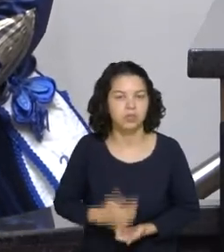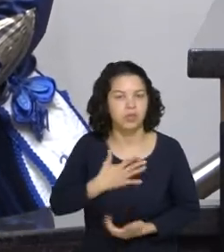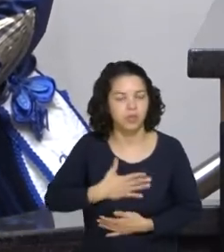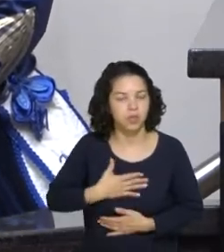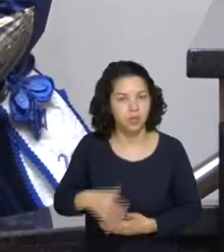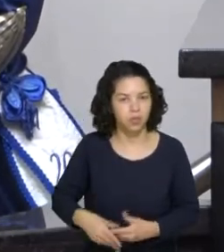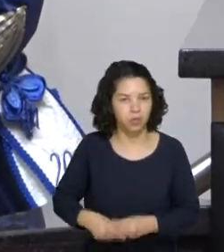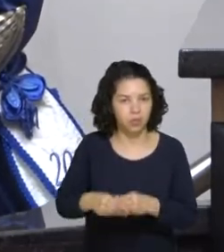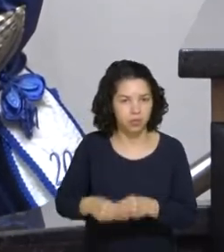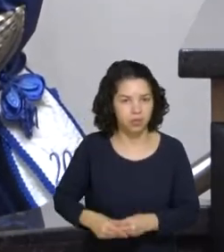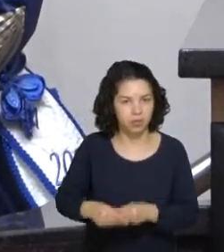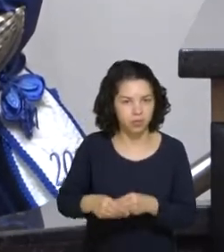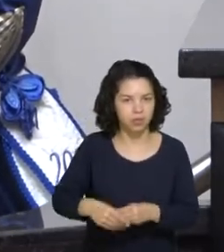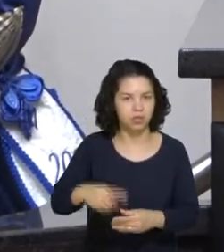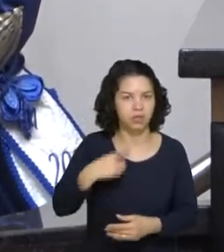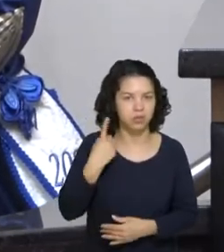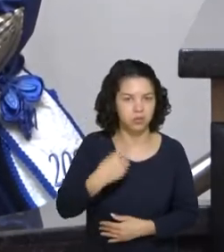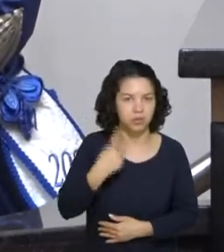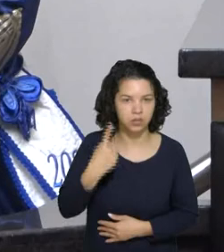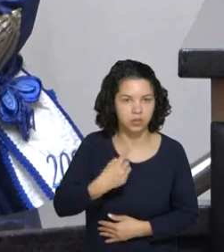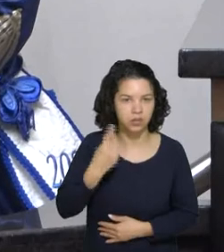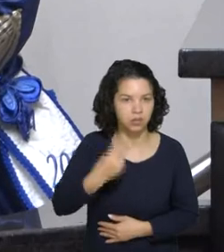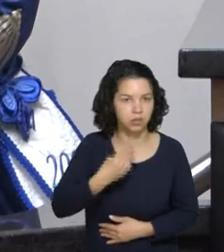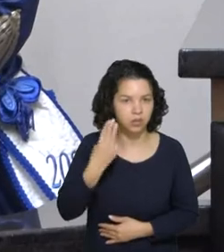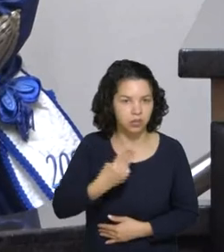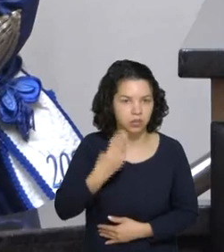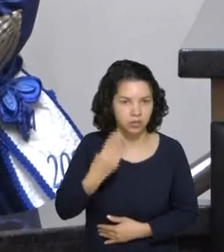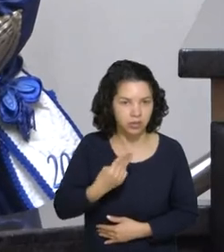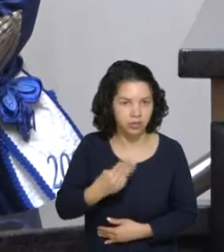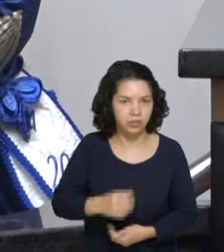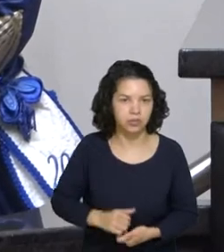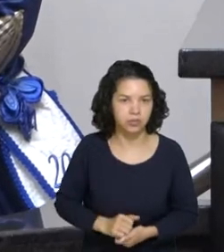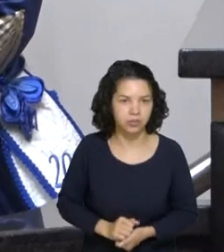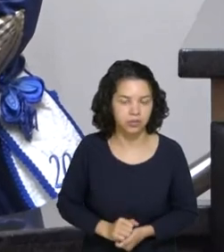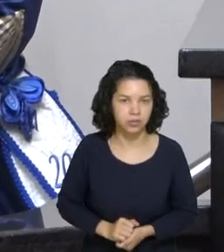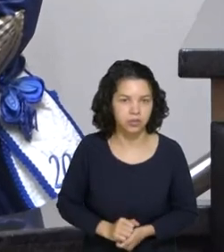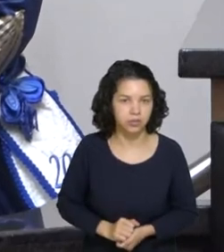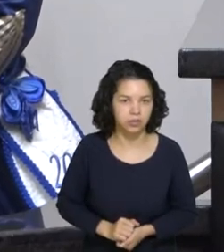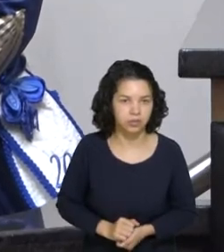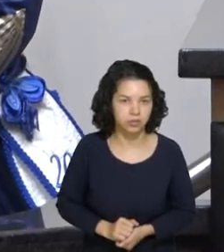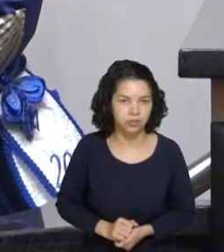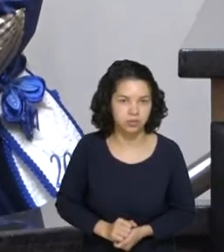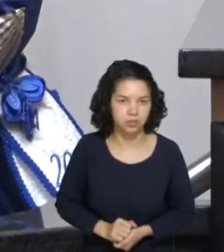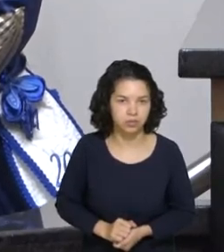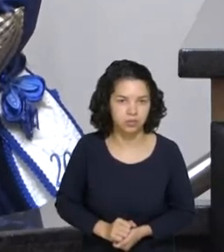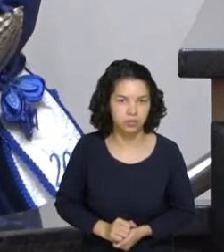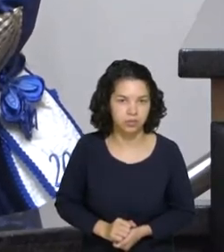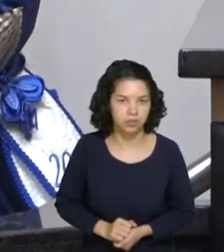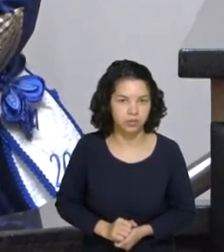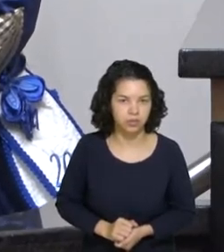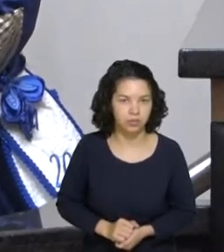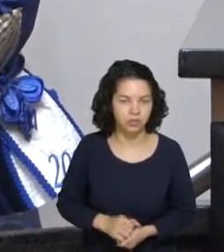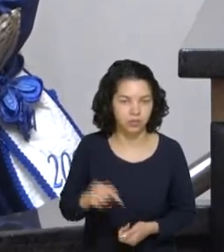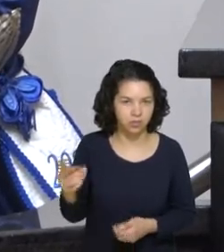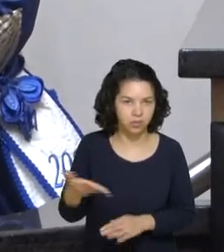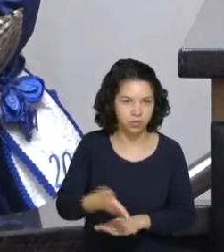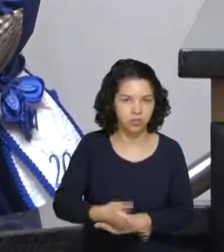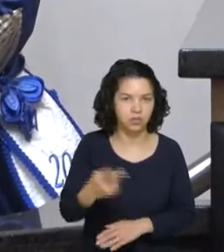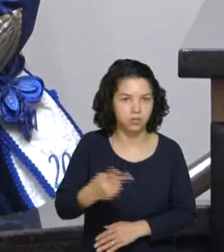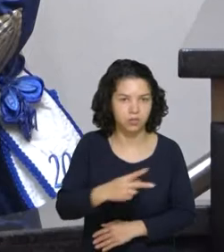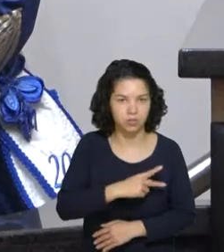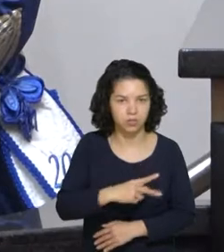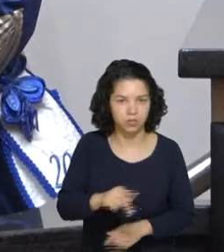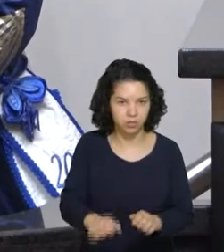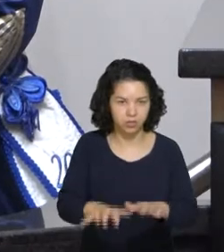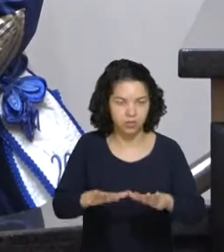cumprimentar o deputado Maurício Skrudlak, né, que está como na sessão, vice-presidente, né,